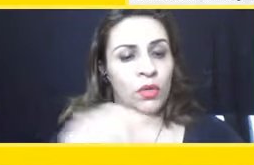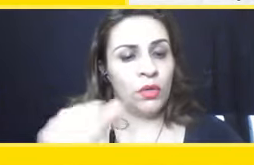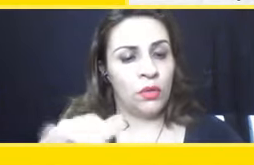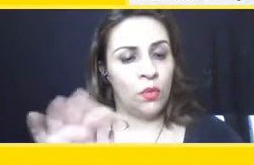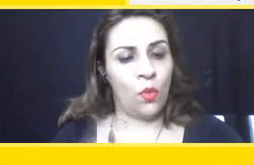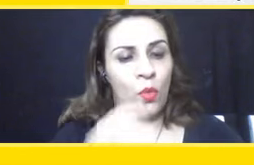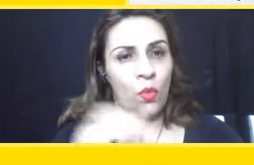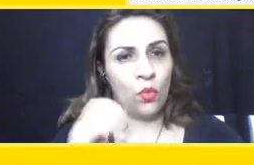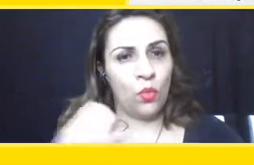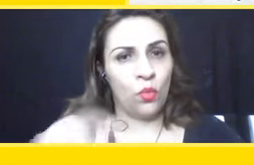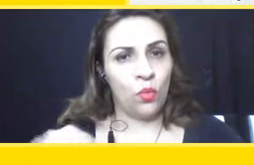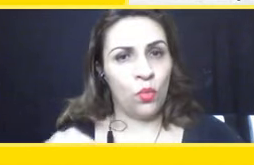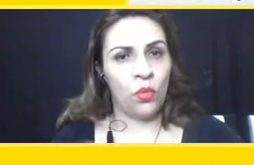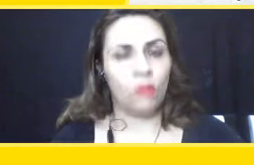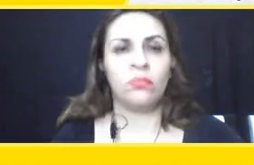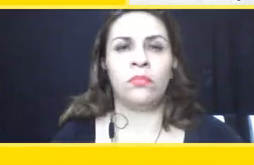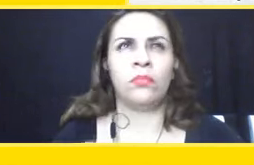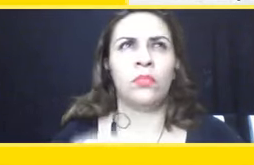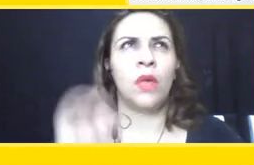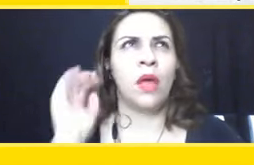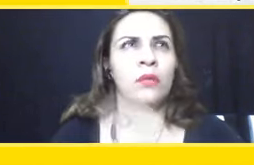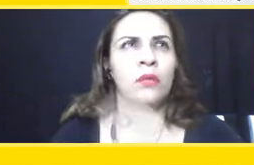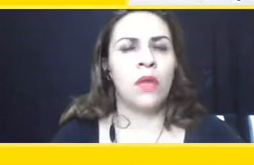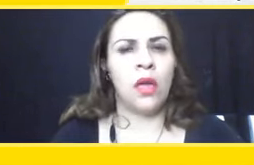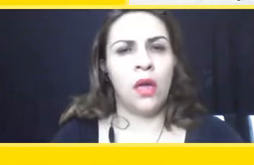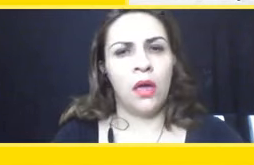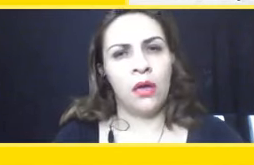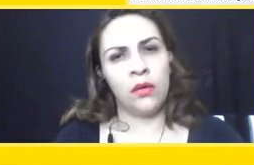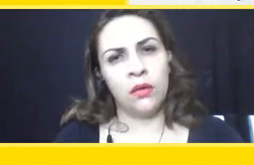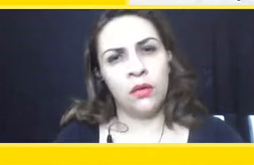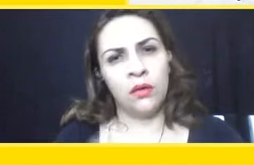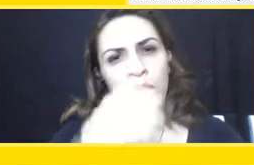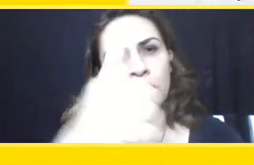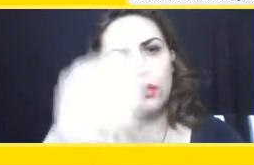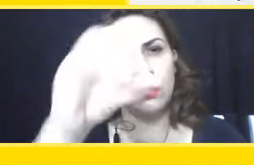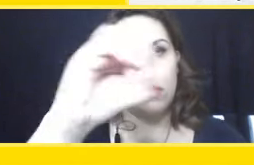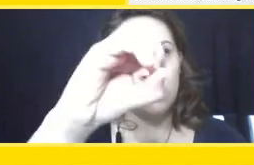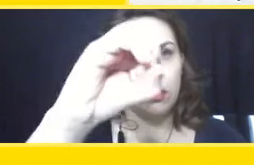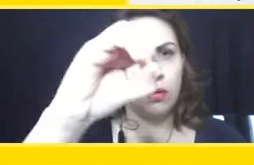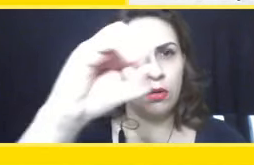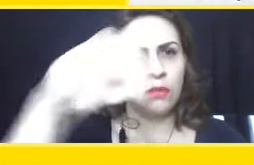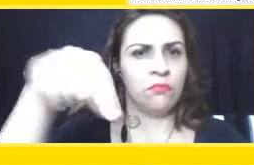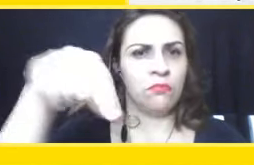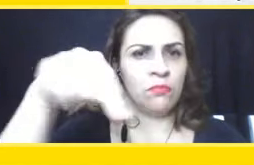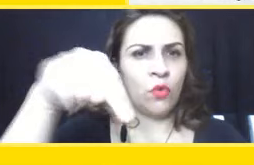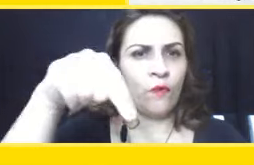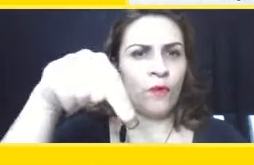novembro. Então, ela entra em vigor a partir do dia 10 de novembro.